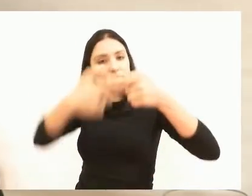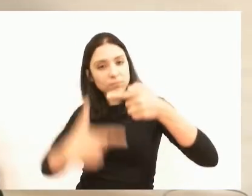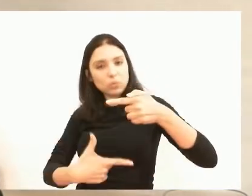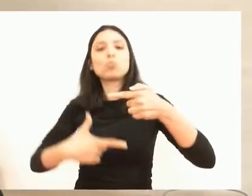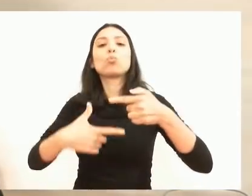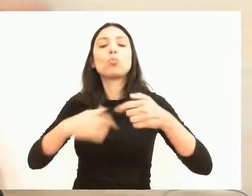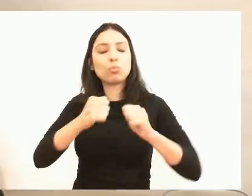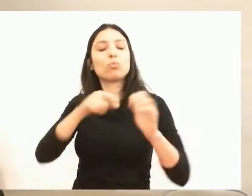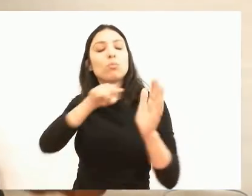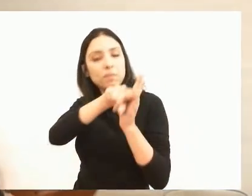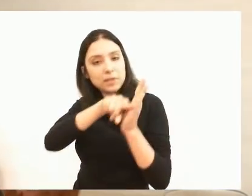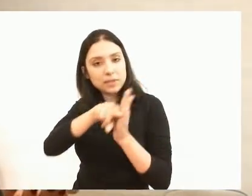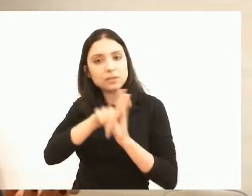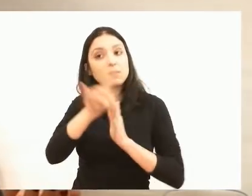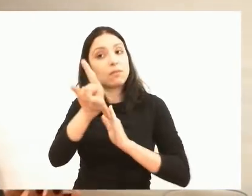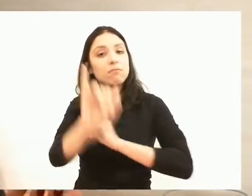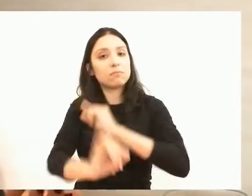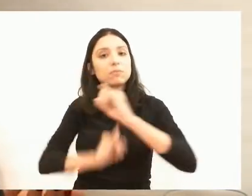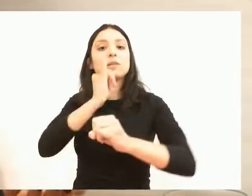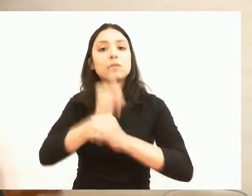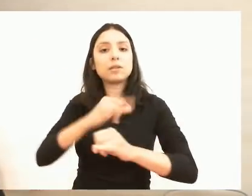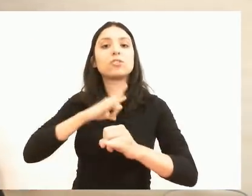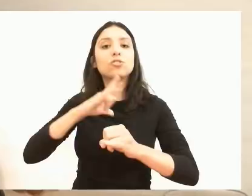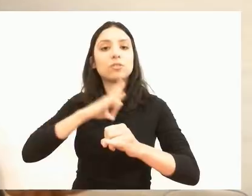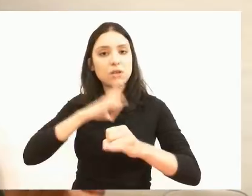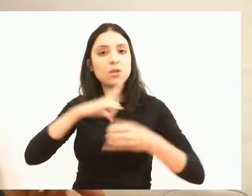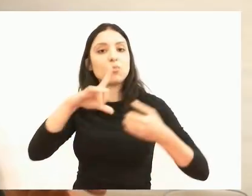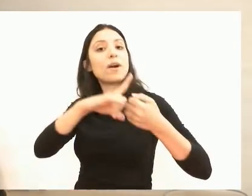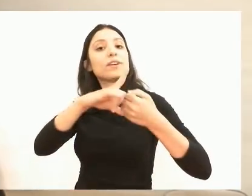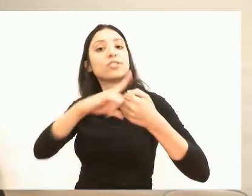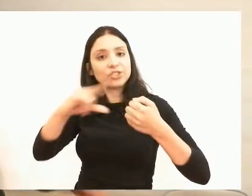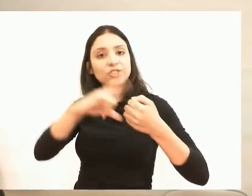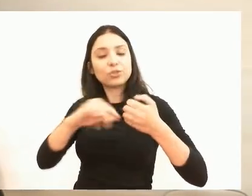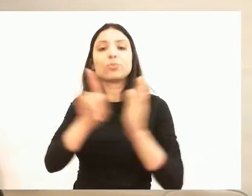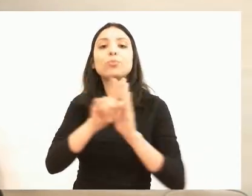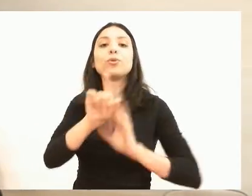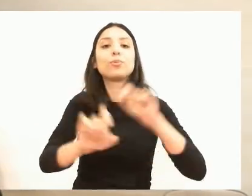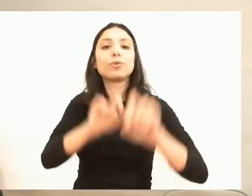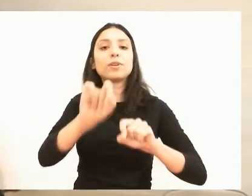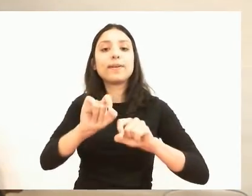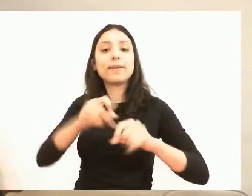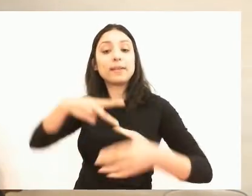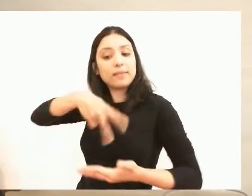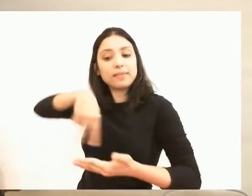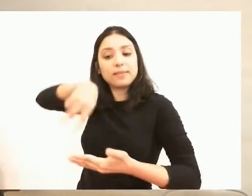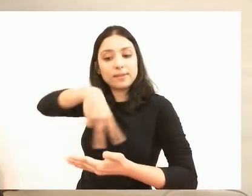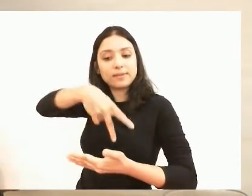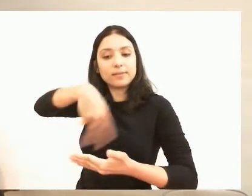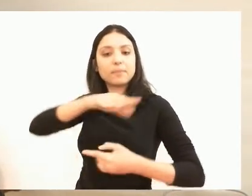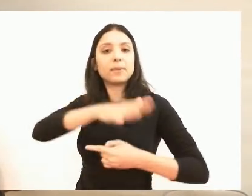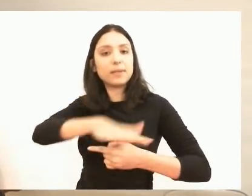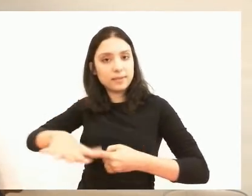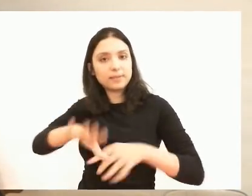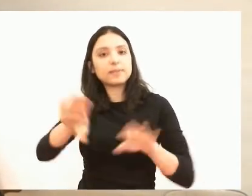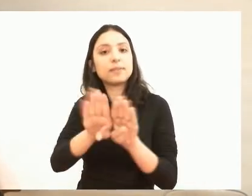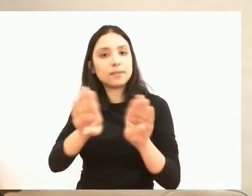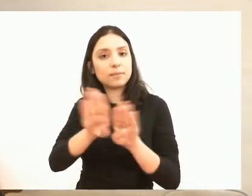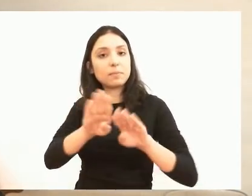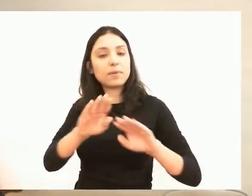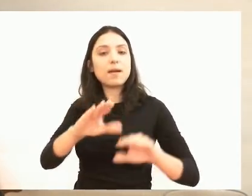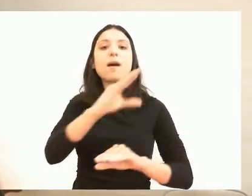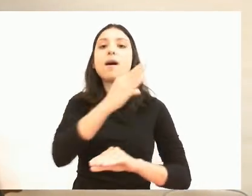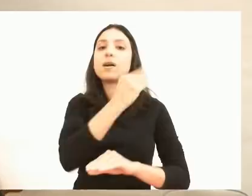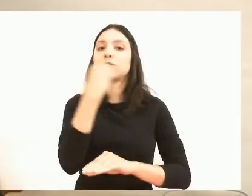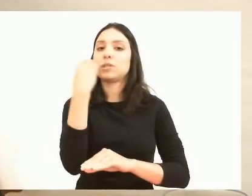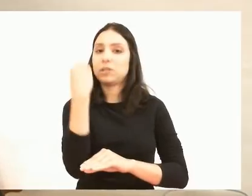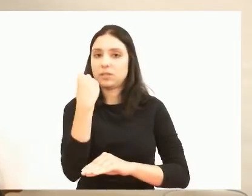que tenha esse artigo de dança pra q dança para crianças e adolescentes esse artigo escrevi em parceria com a